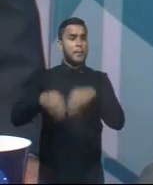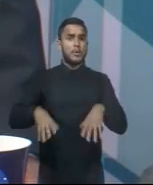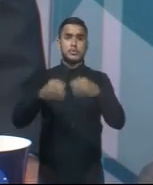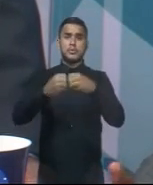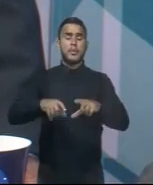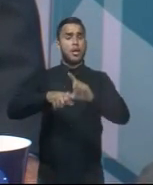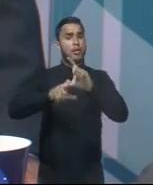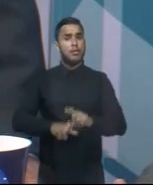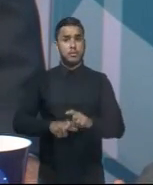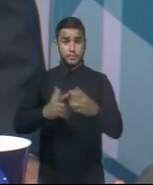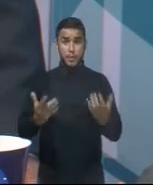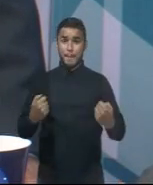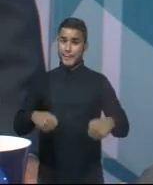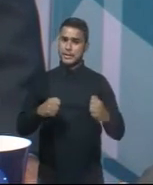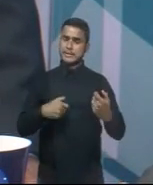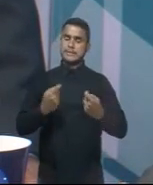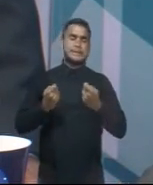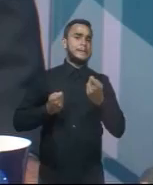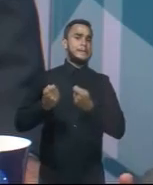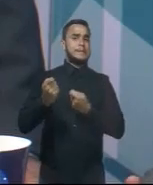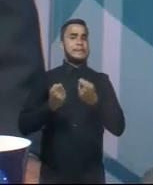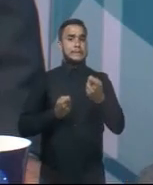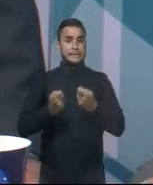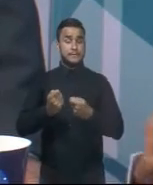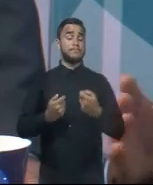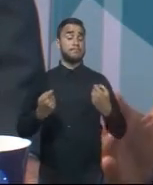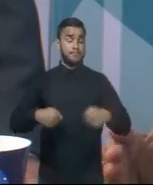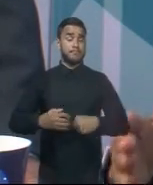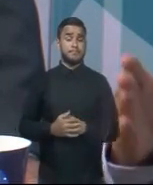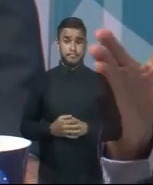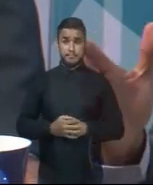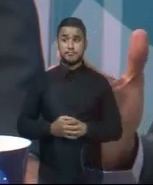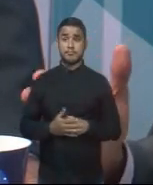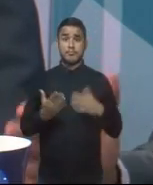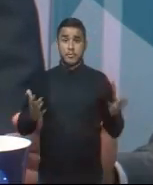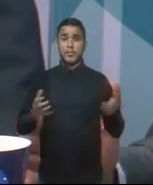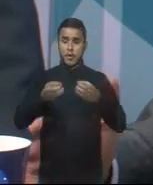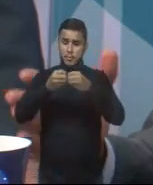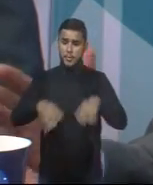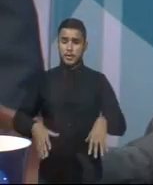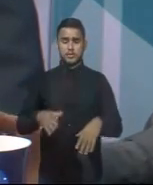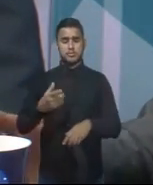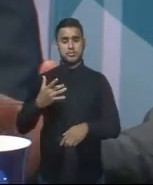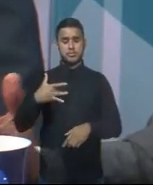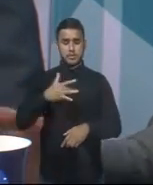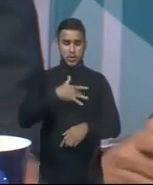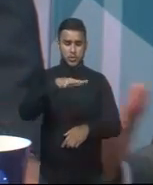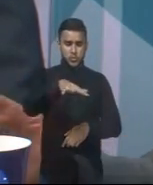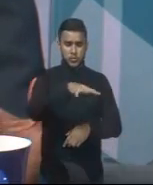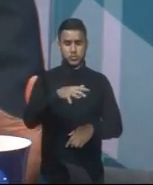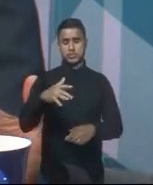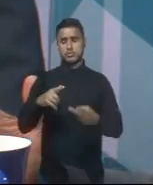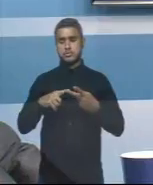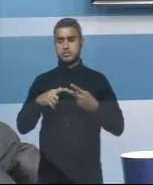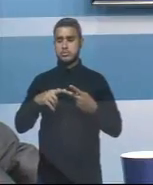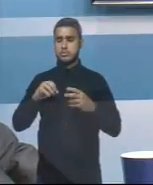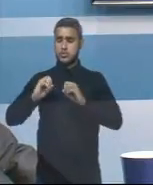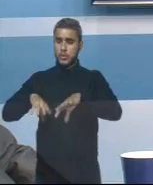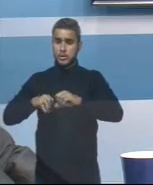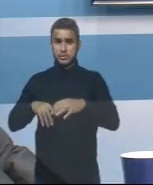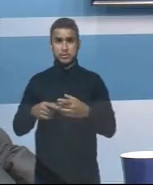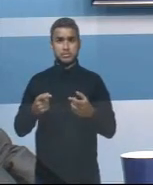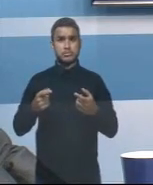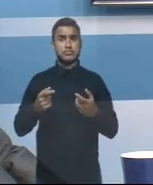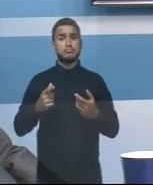fazer um ajuste drástico. E esse ajuste certamente traz prejuízo para a saúde, para a educação, para tudo que é essencial nesse